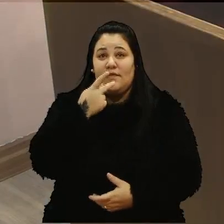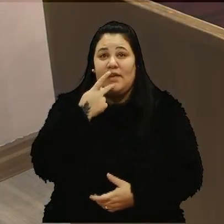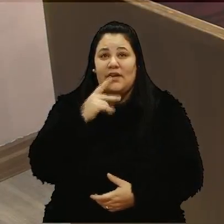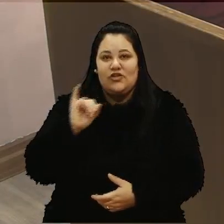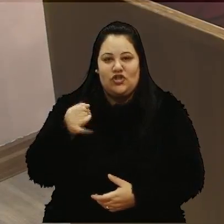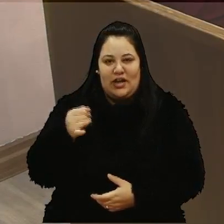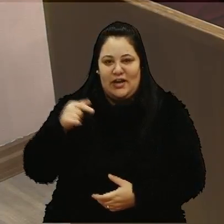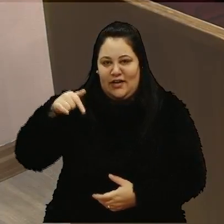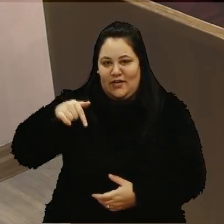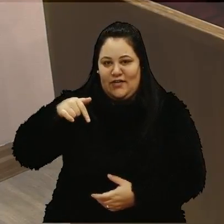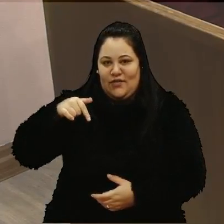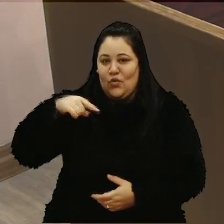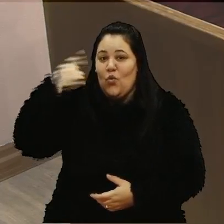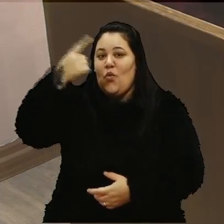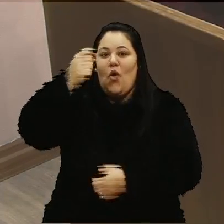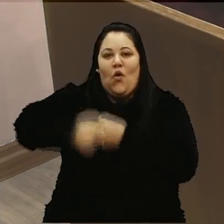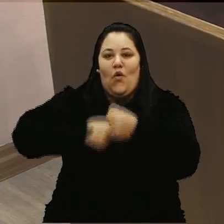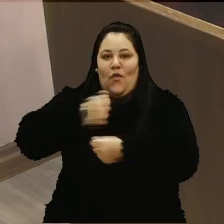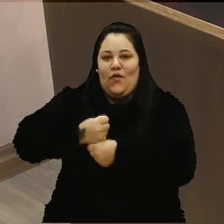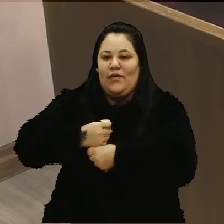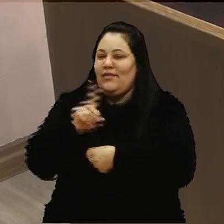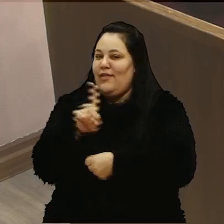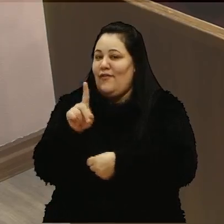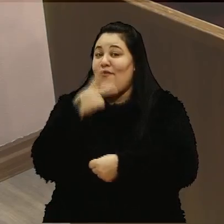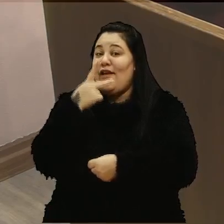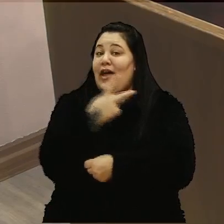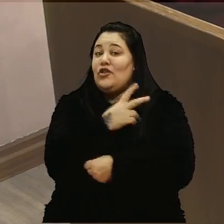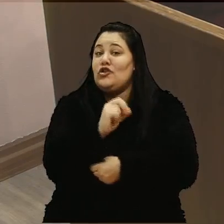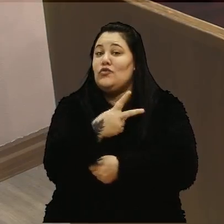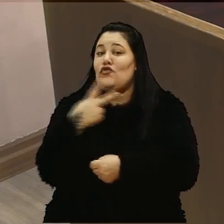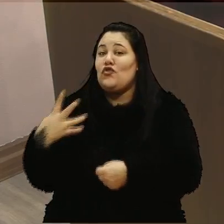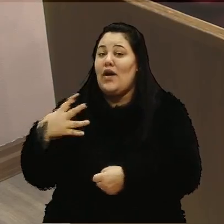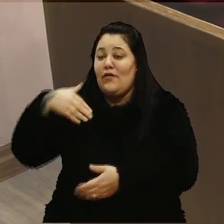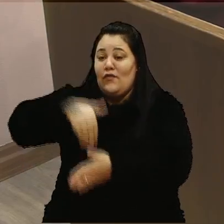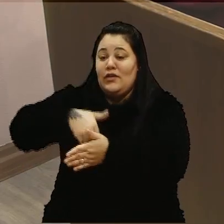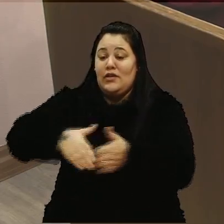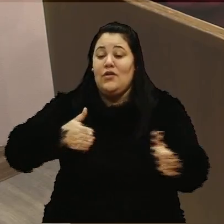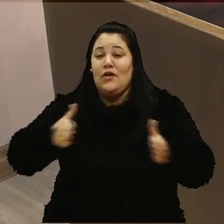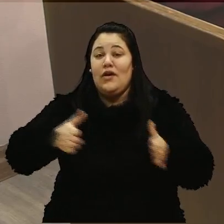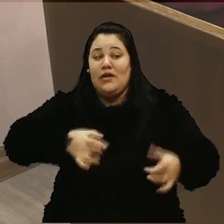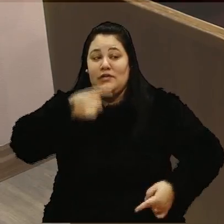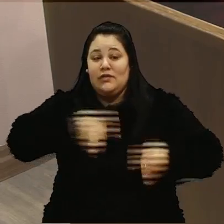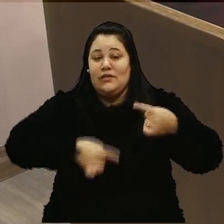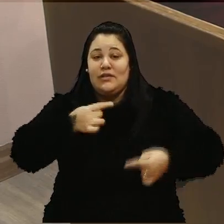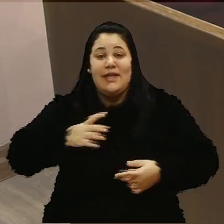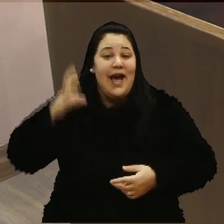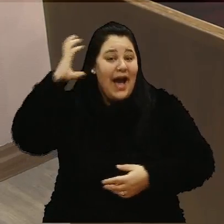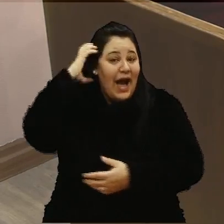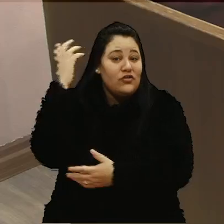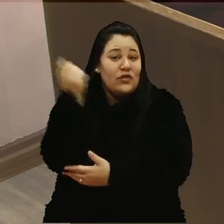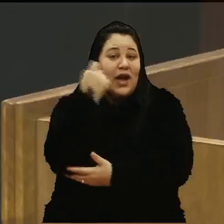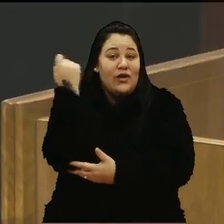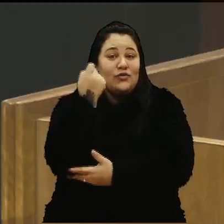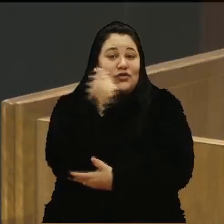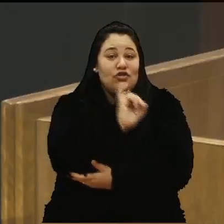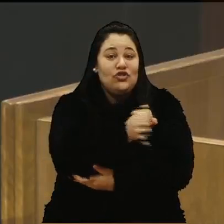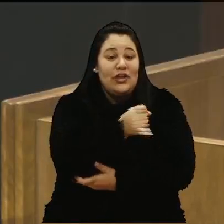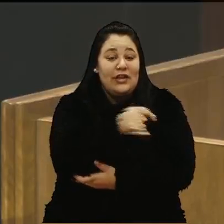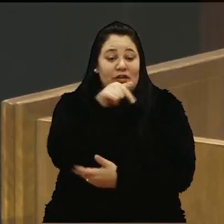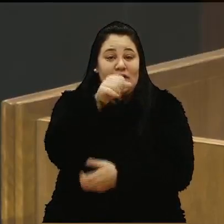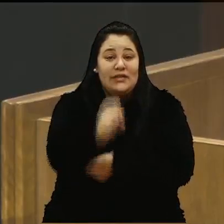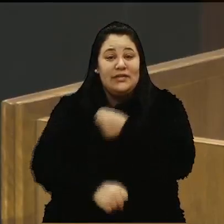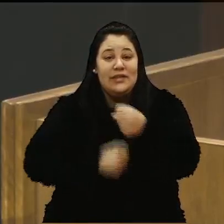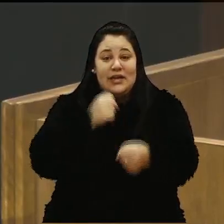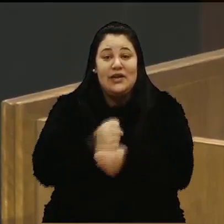vem, foi falado na eleição de 2024, então foi falado no debate da Rádio Gaúcha que em janeiro deste ano ia